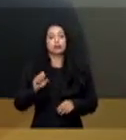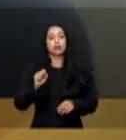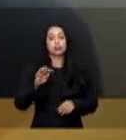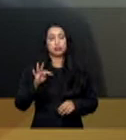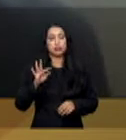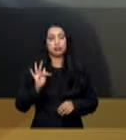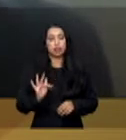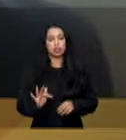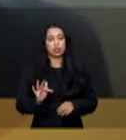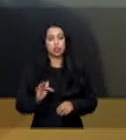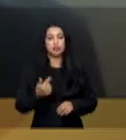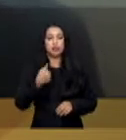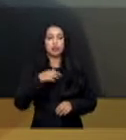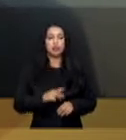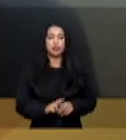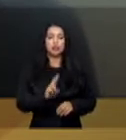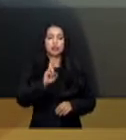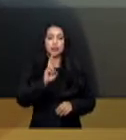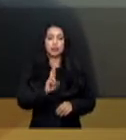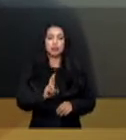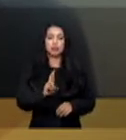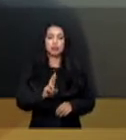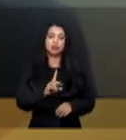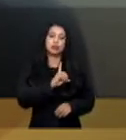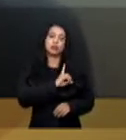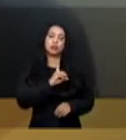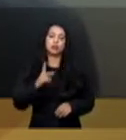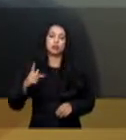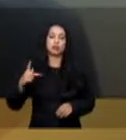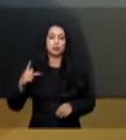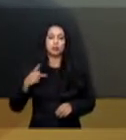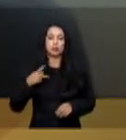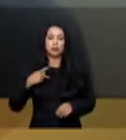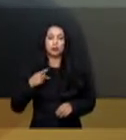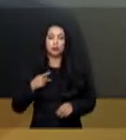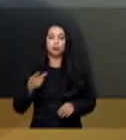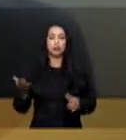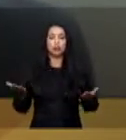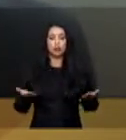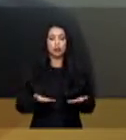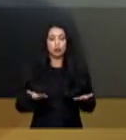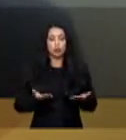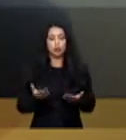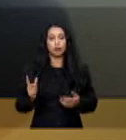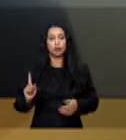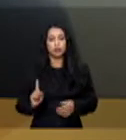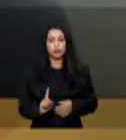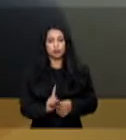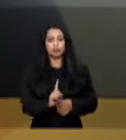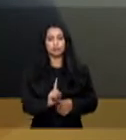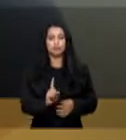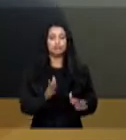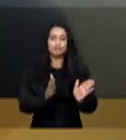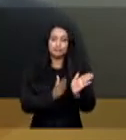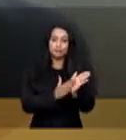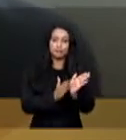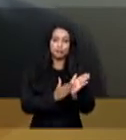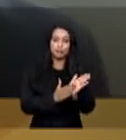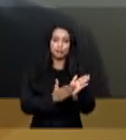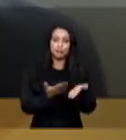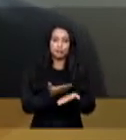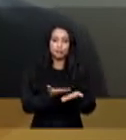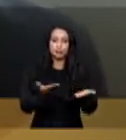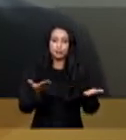a primeira oportunidade em que nos pronunciamos depois desta data, eu trago uma saudação